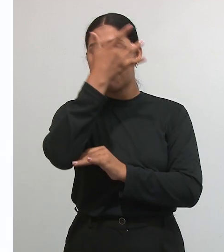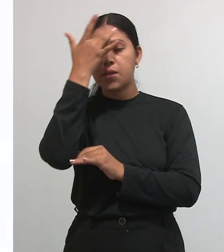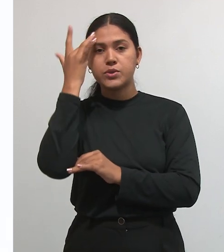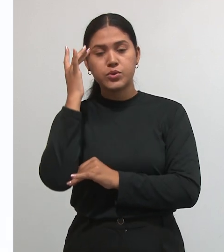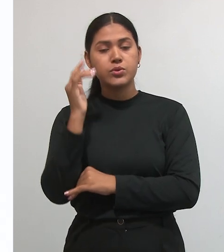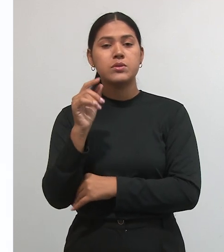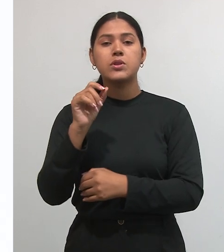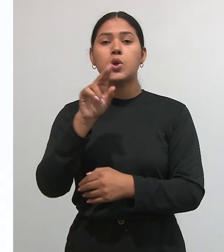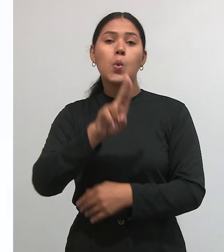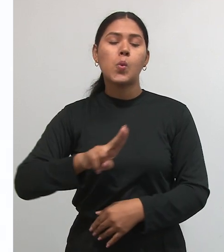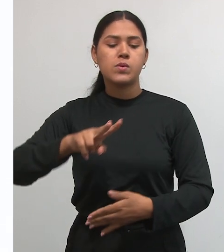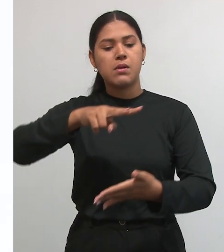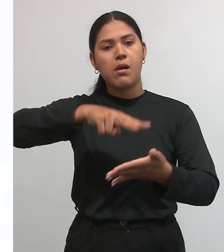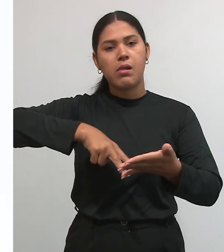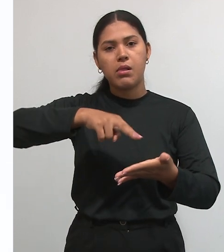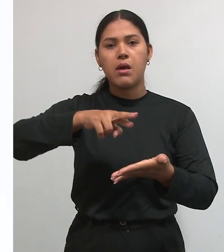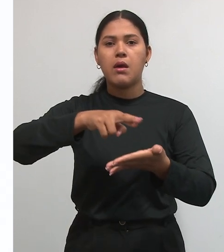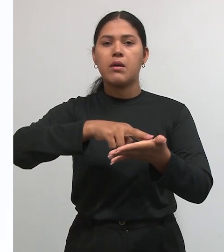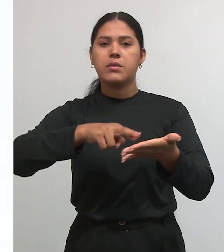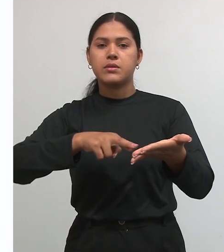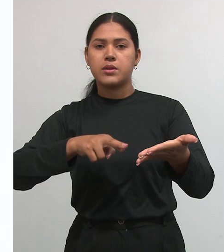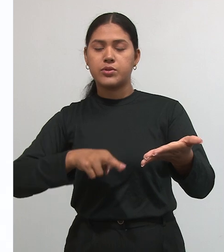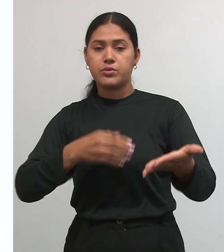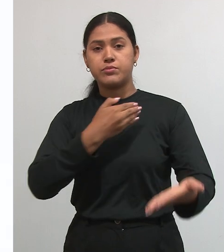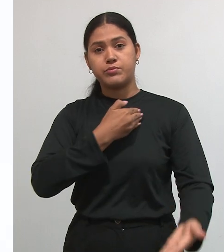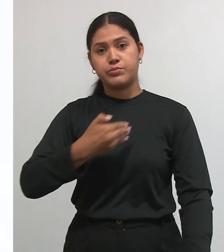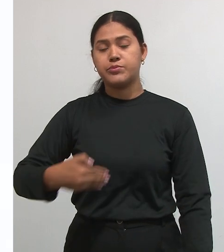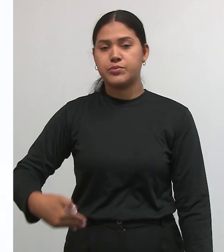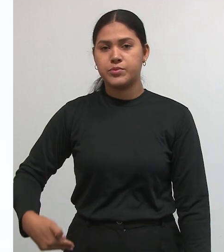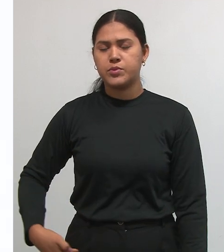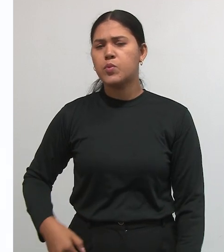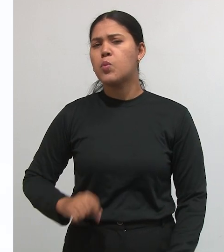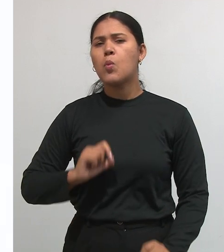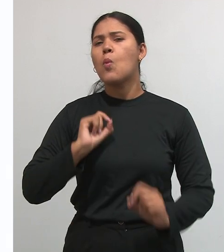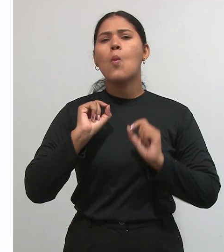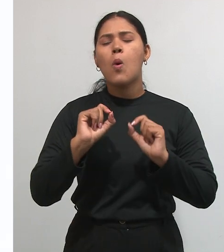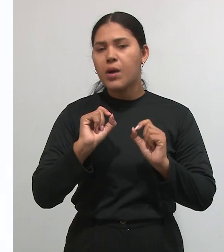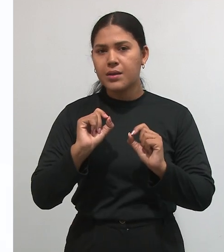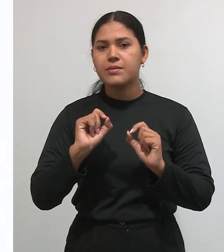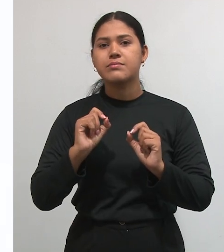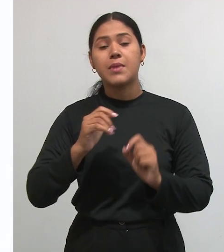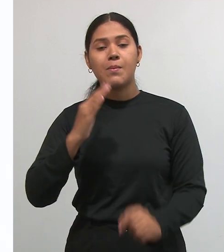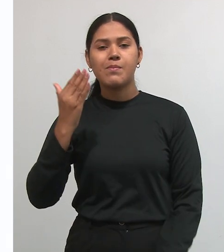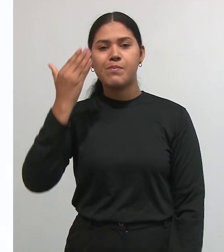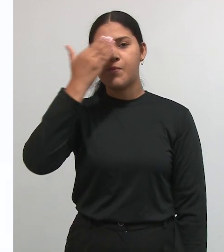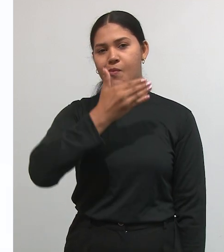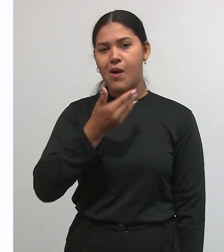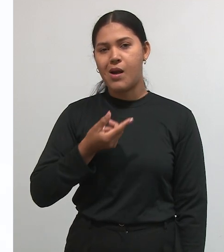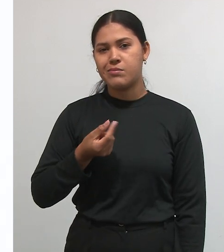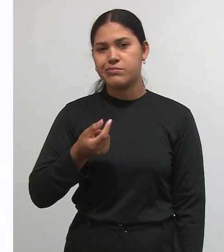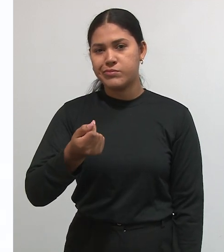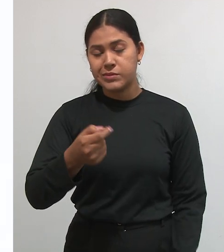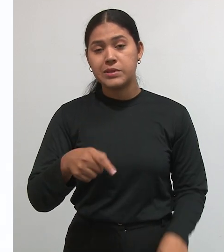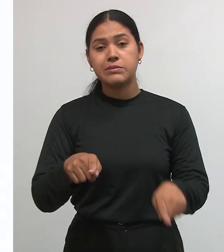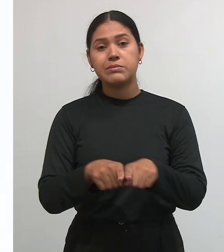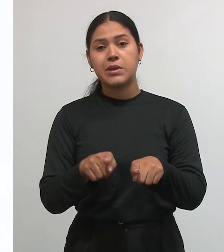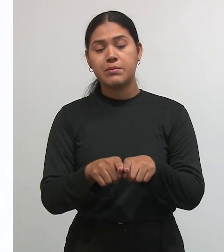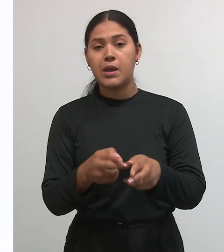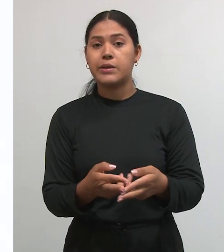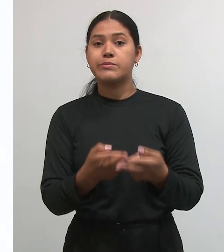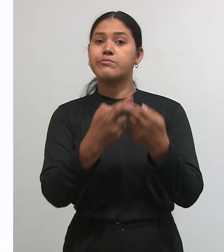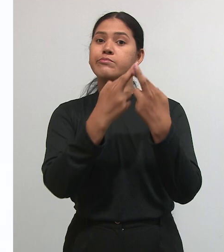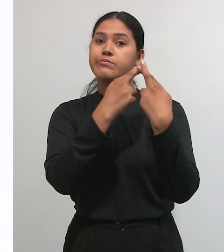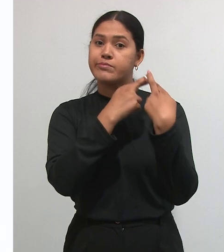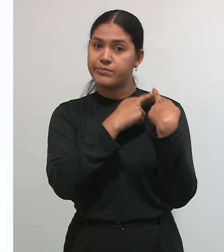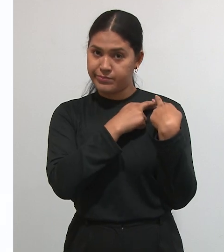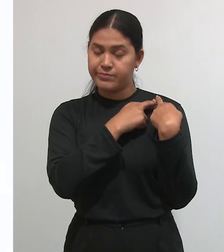usuários dos relatórios de contábeis de propósitos gerais. Para quê? Para prestação de contas e responsabilização,